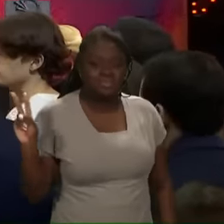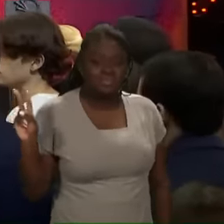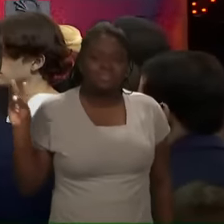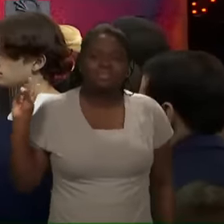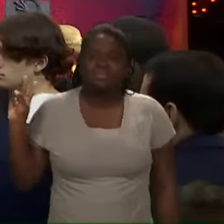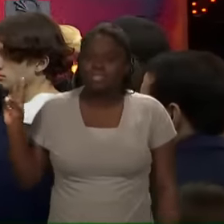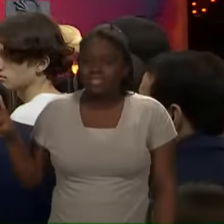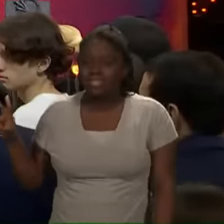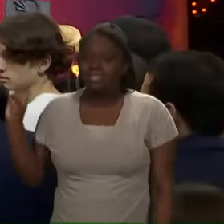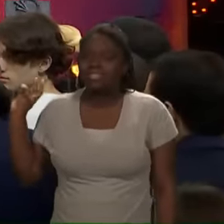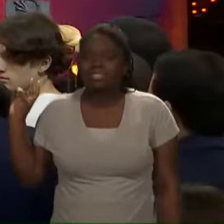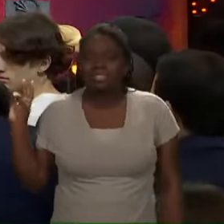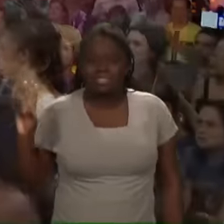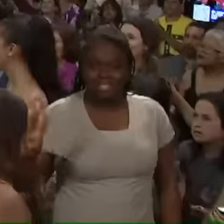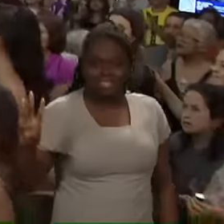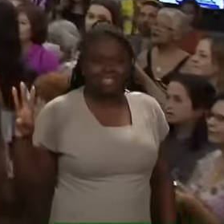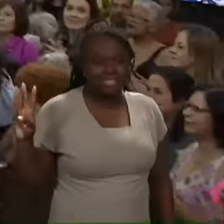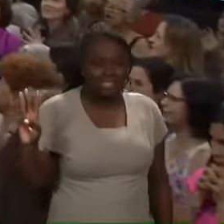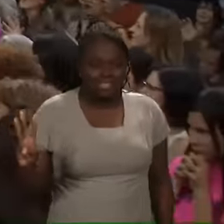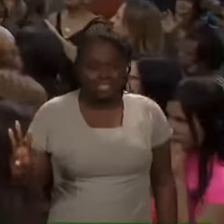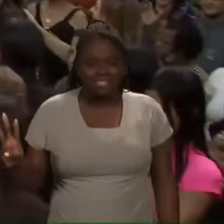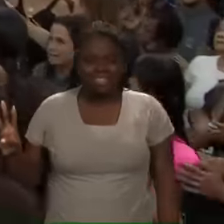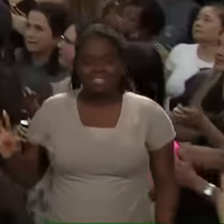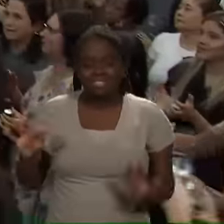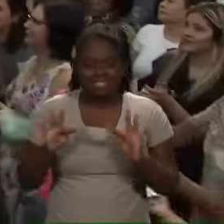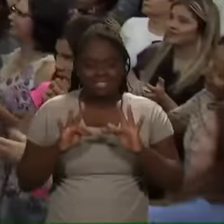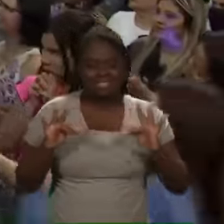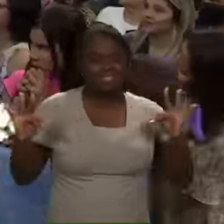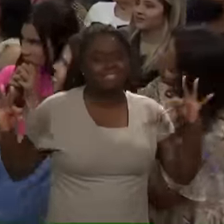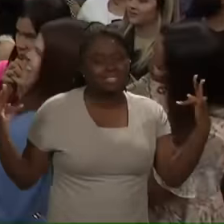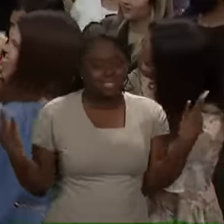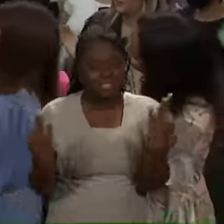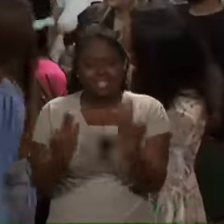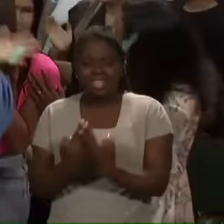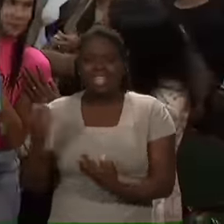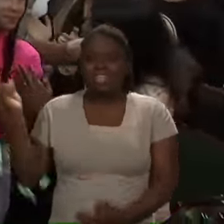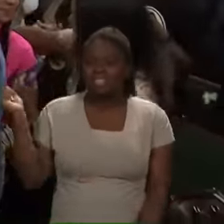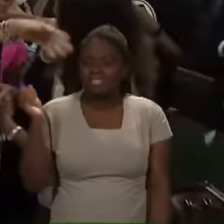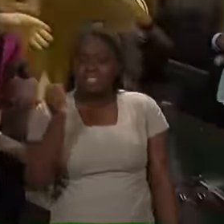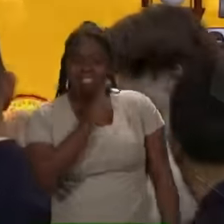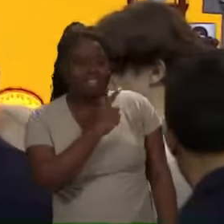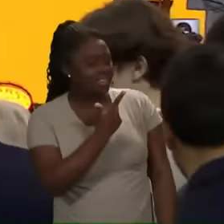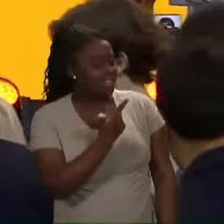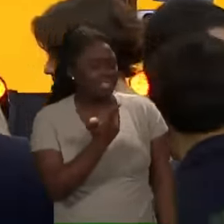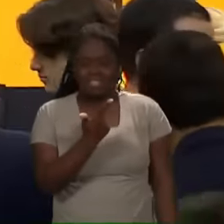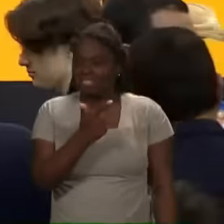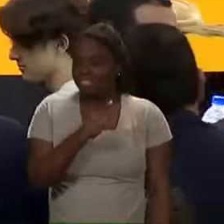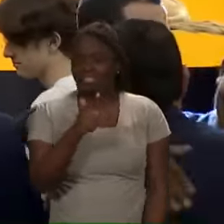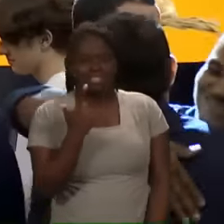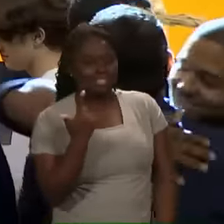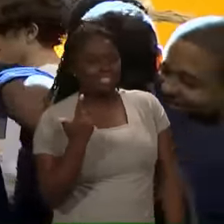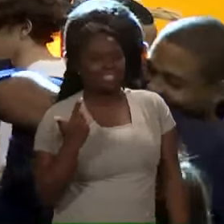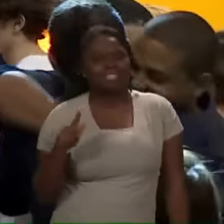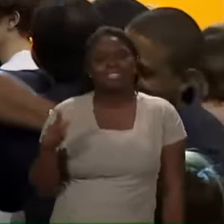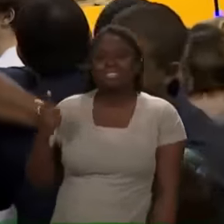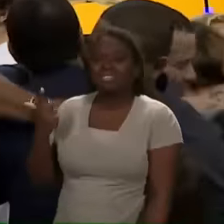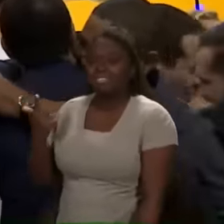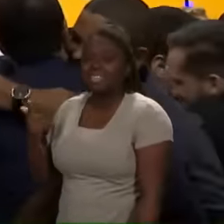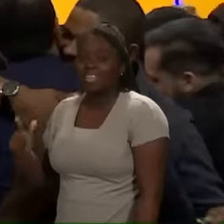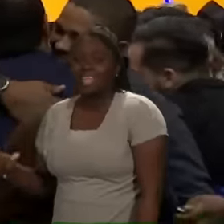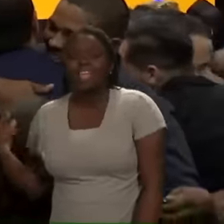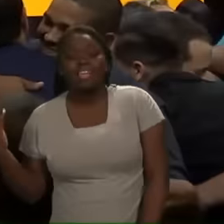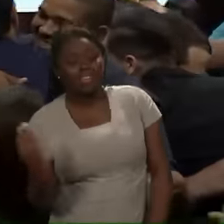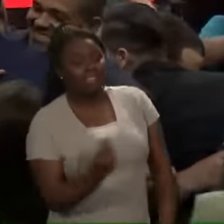dois, três. Vire agora. Uma família sem qualquer